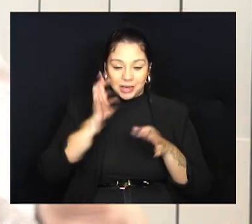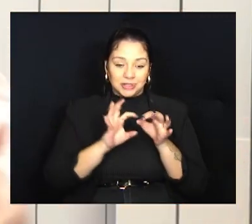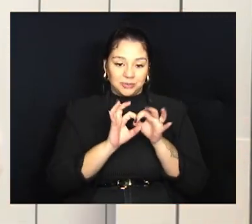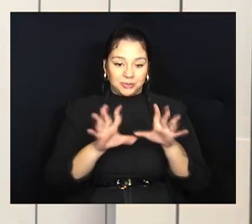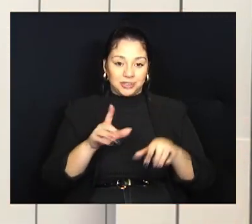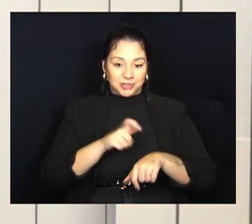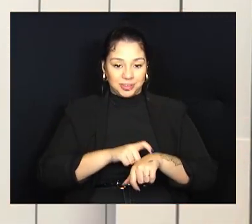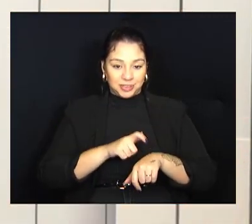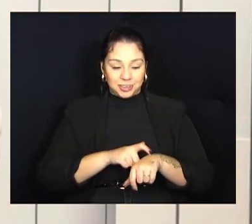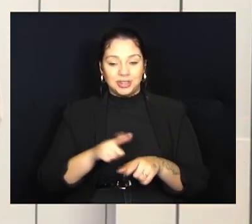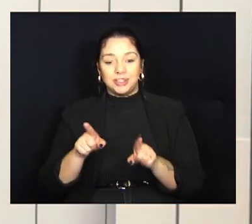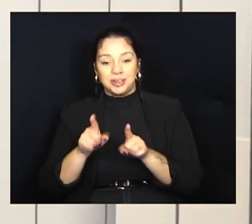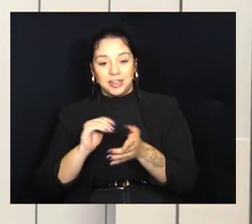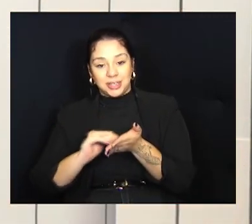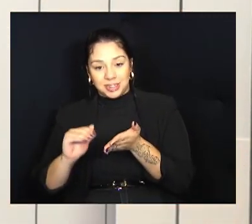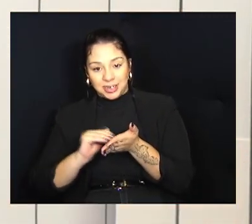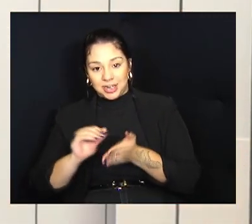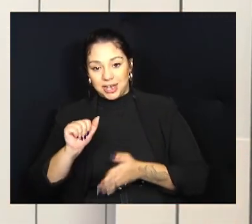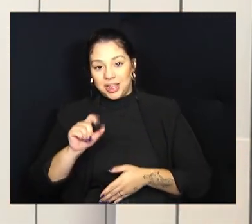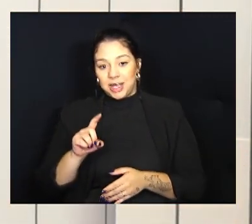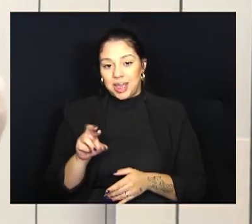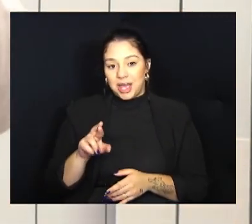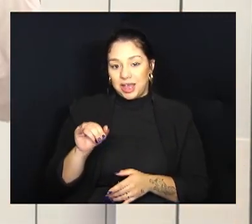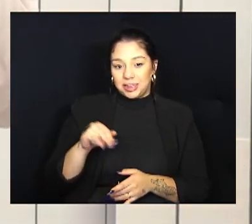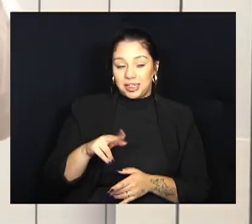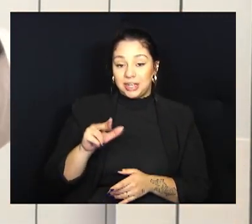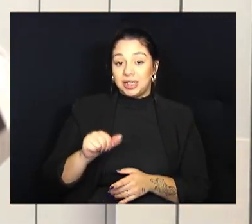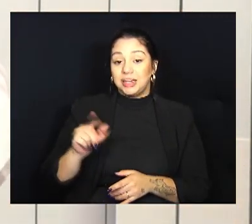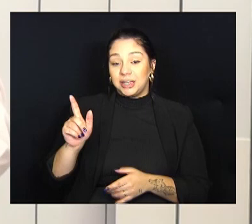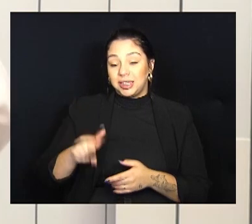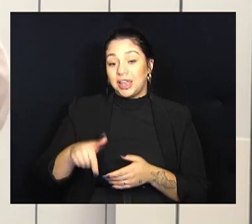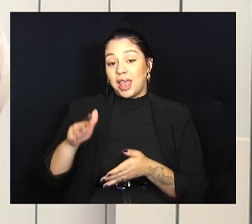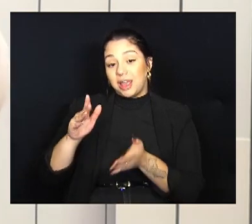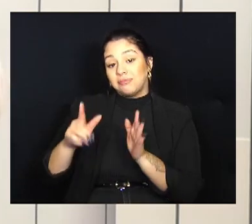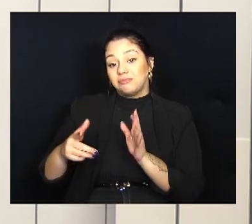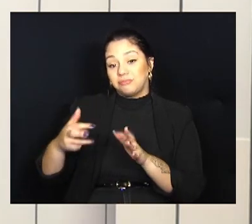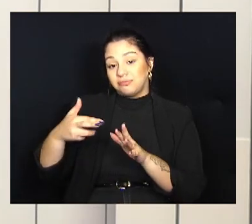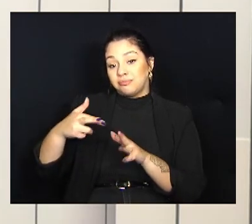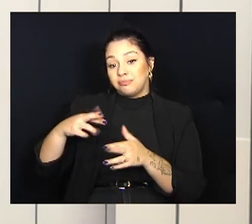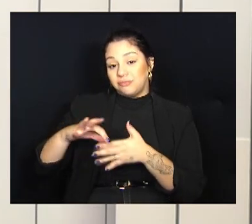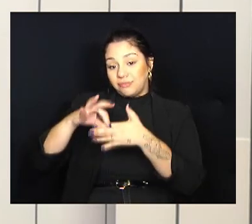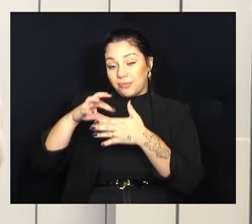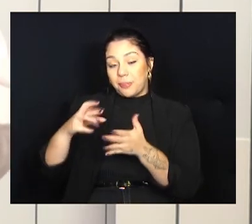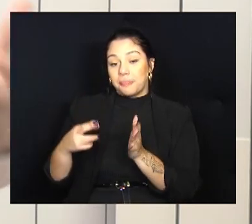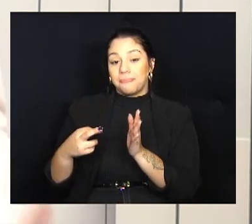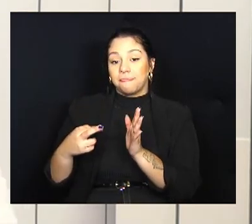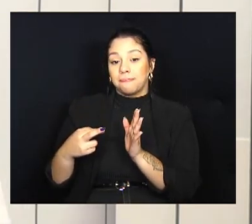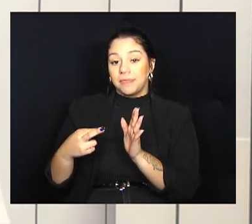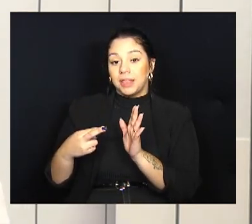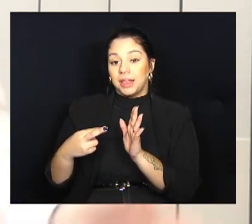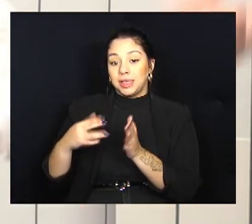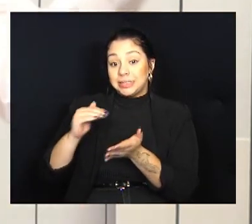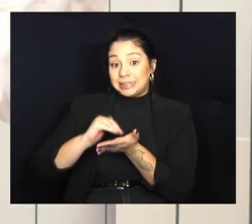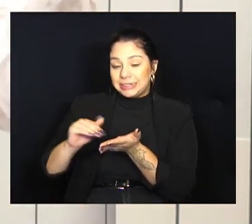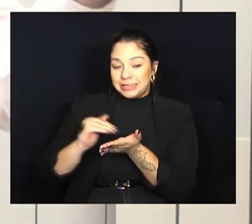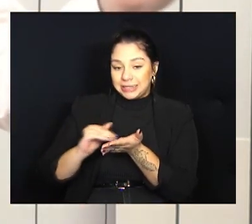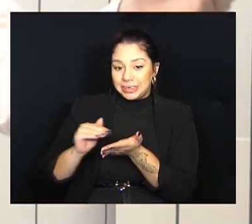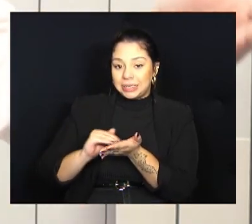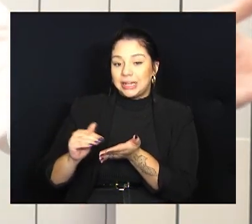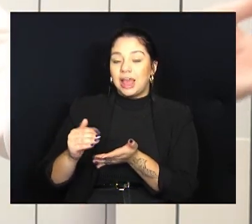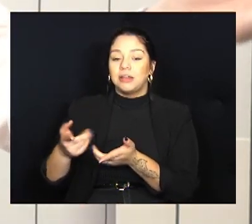do tempo da Adriana Floss, ela que é secretária municipal de Desenvolvimento Econômico, Tecnologia e Inovação,